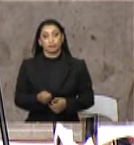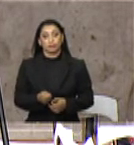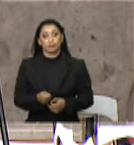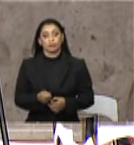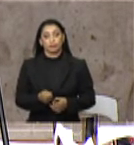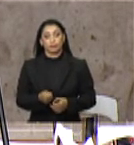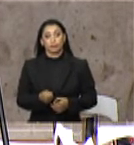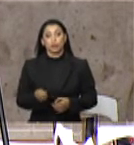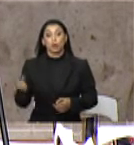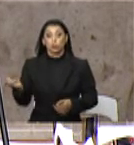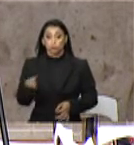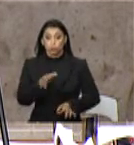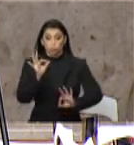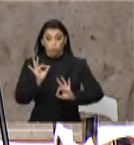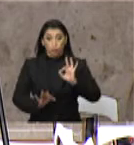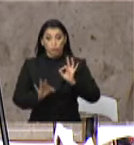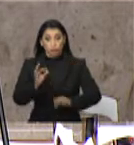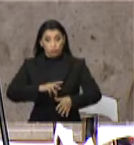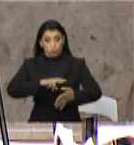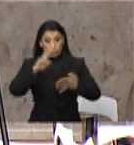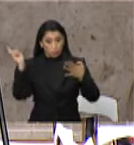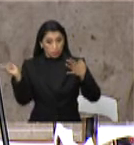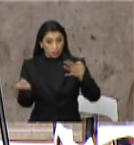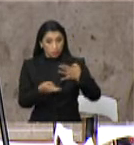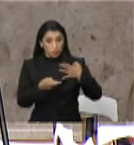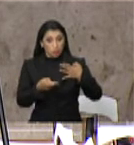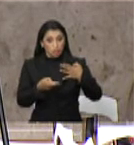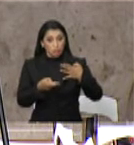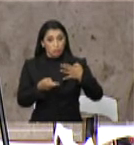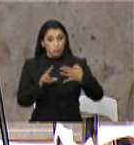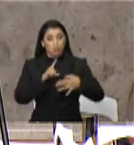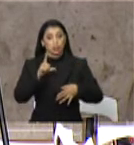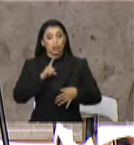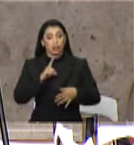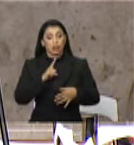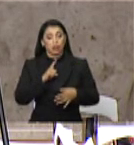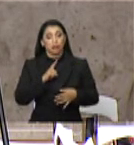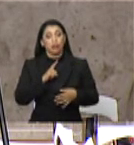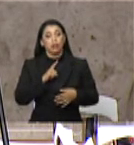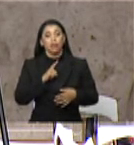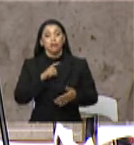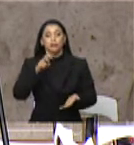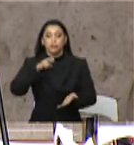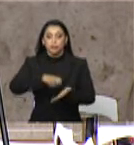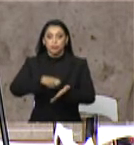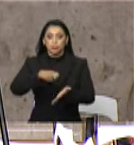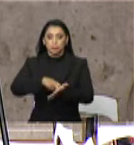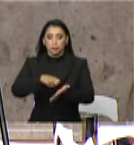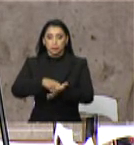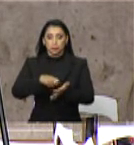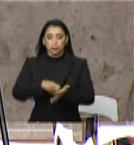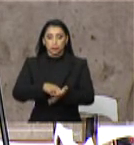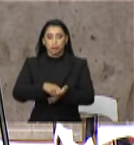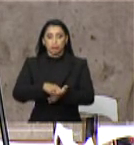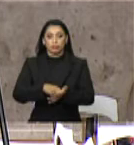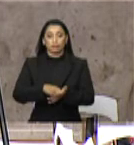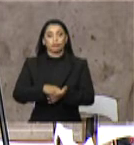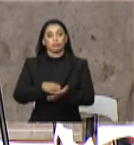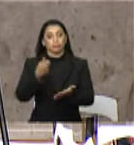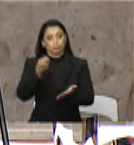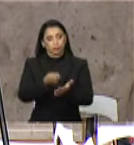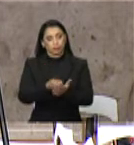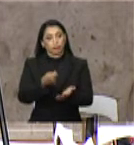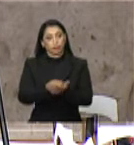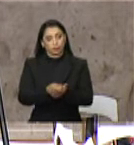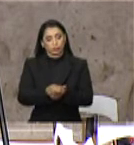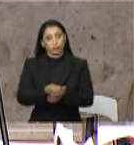o novo julgamento do recurso extraordinário e acrescendo a condenação em cursos de honorários do